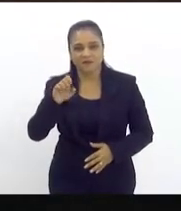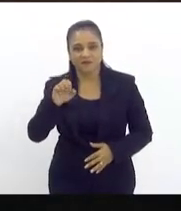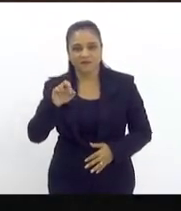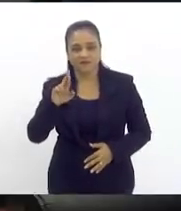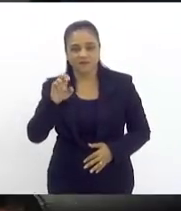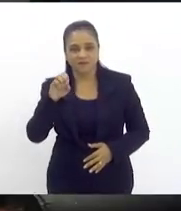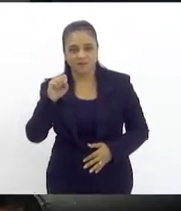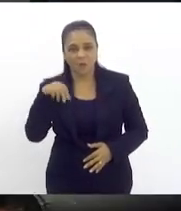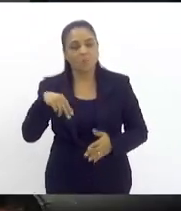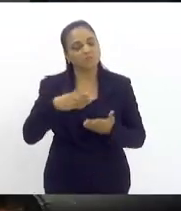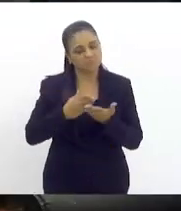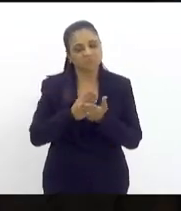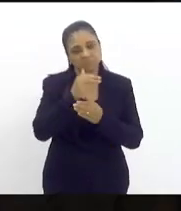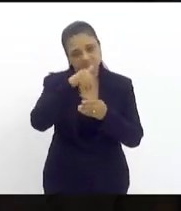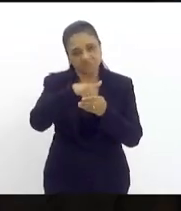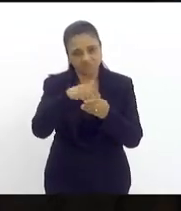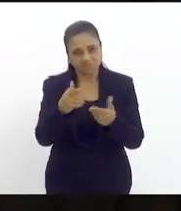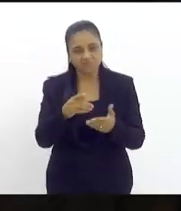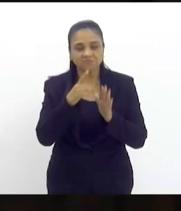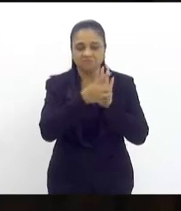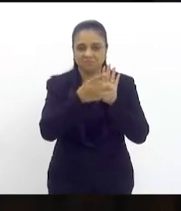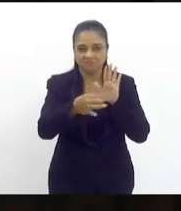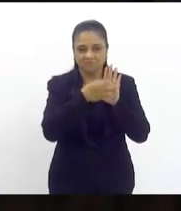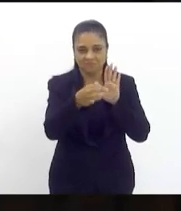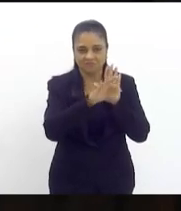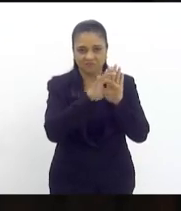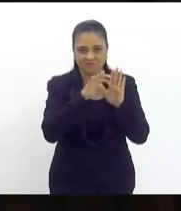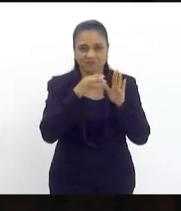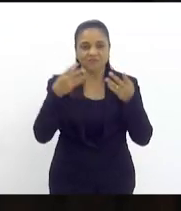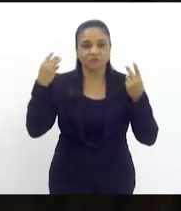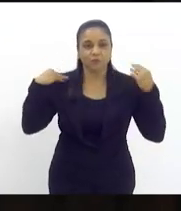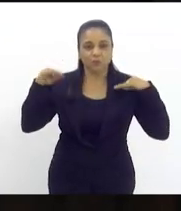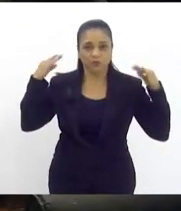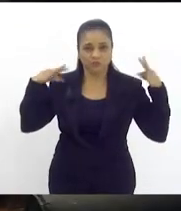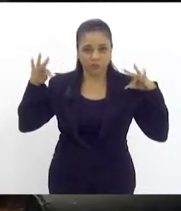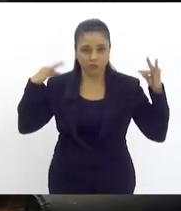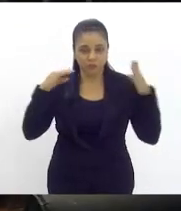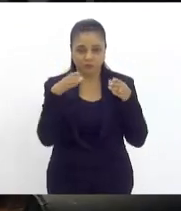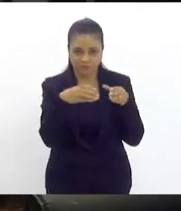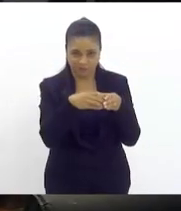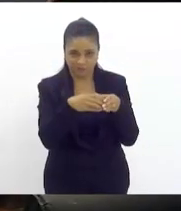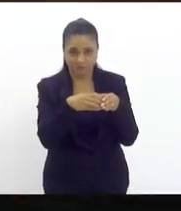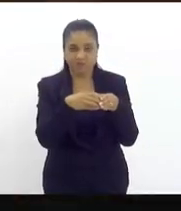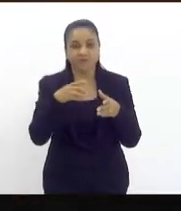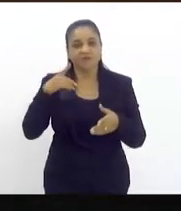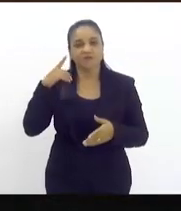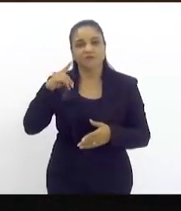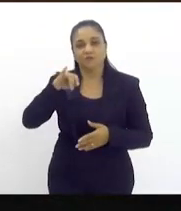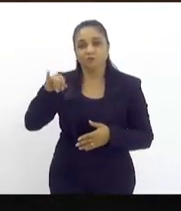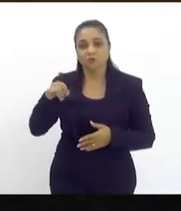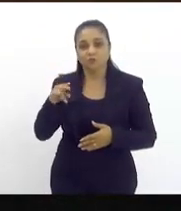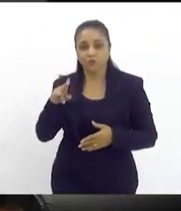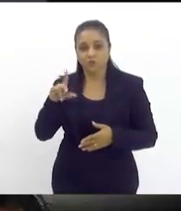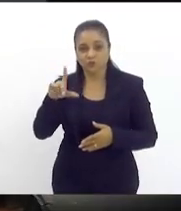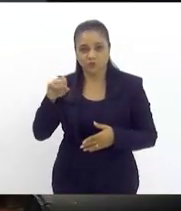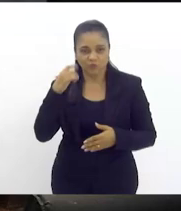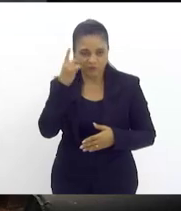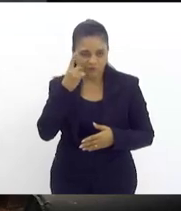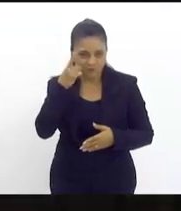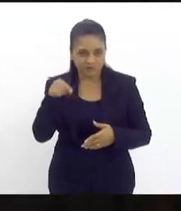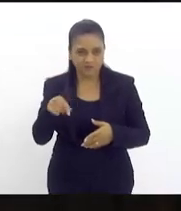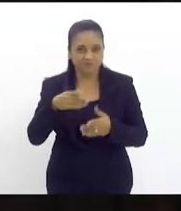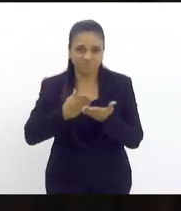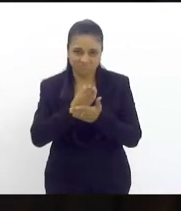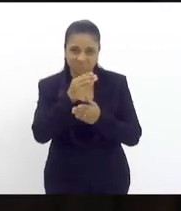legalidade, senhora presidente. Para emitir parecer pela Comissão de Turismo, deputado Júlio Rocha. Parecer favorável. Para emitir